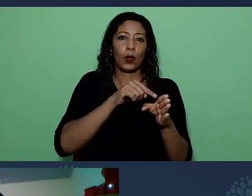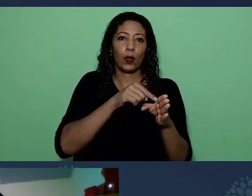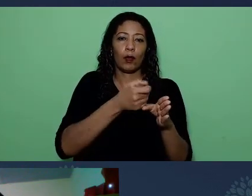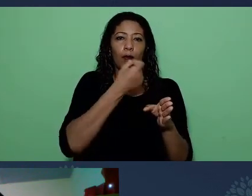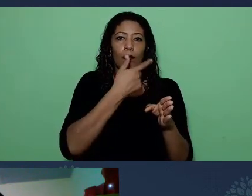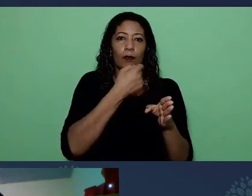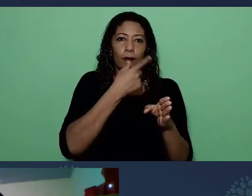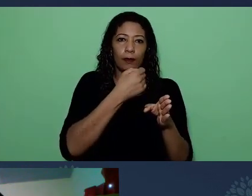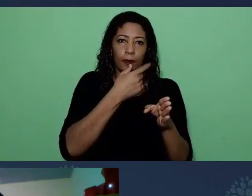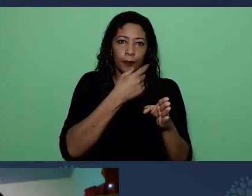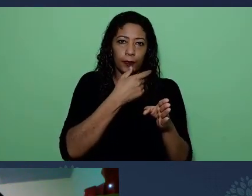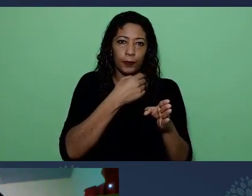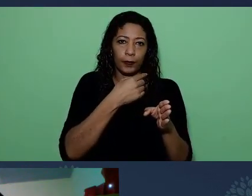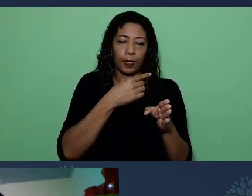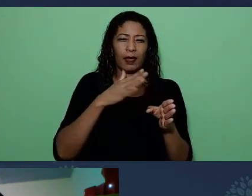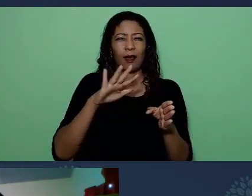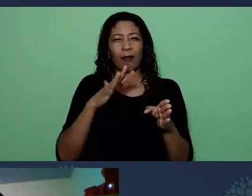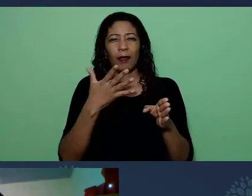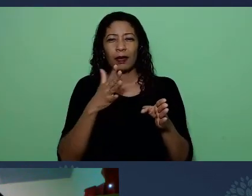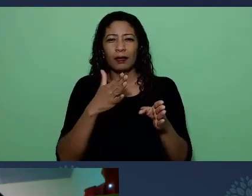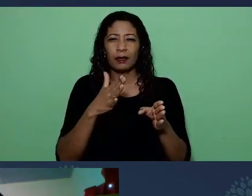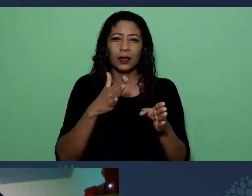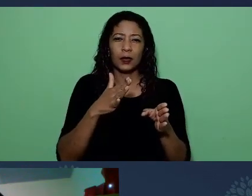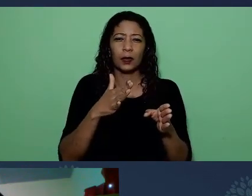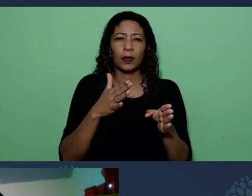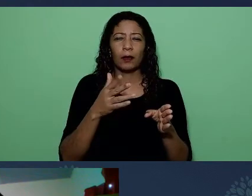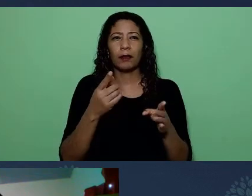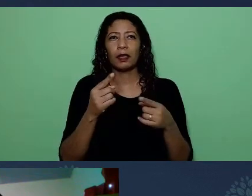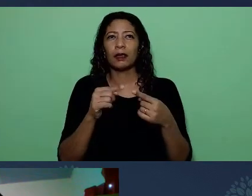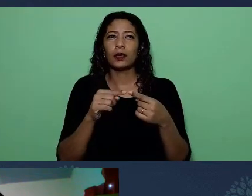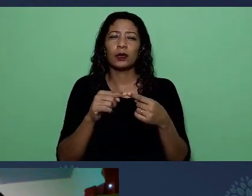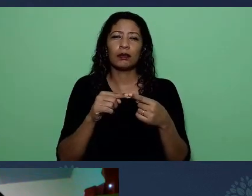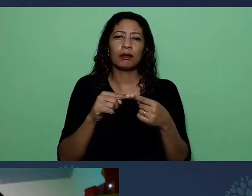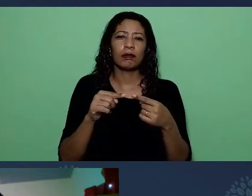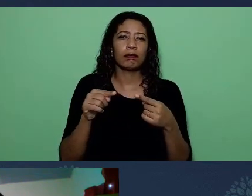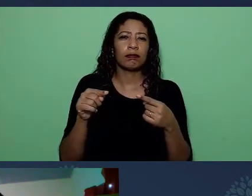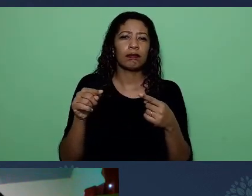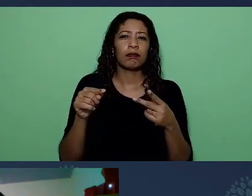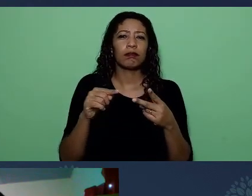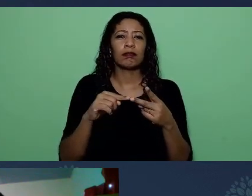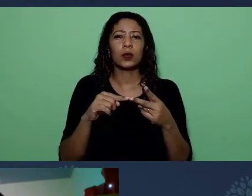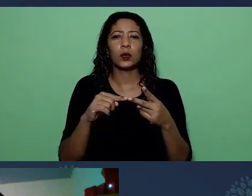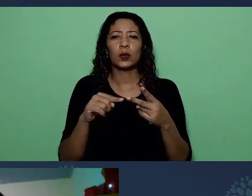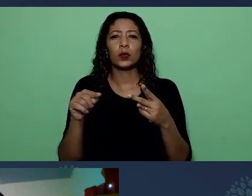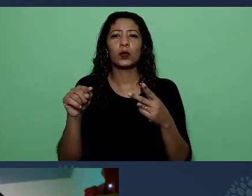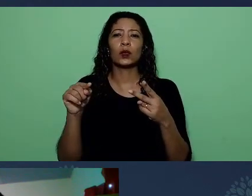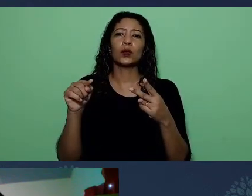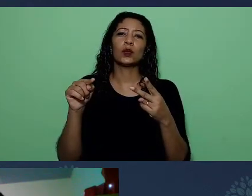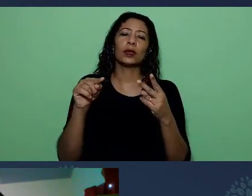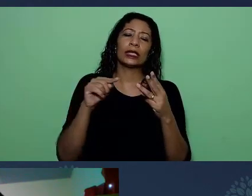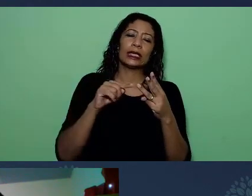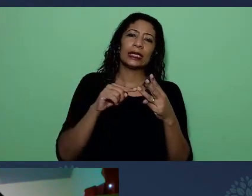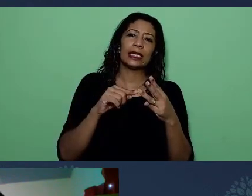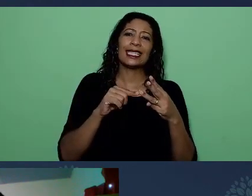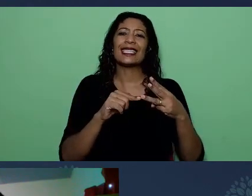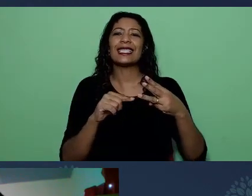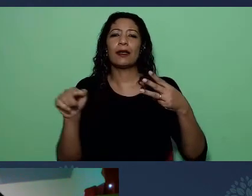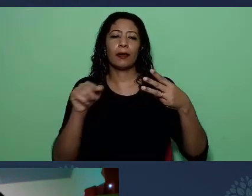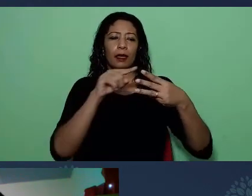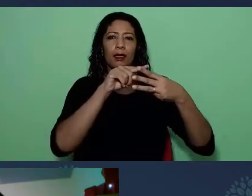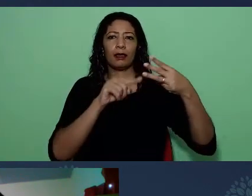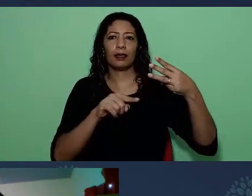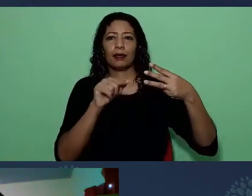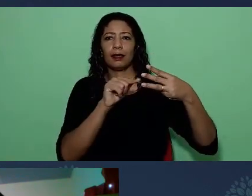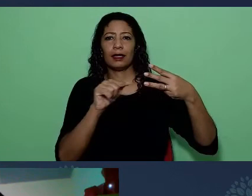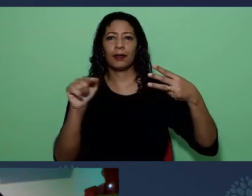farmacológico, eu preciso de aproximadamente 2, eventualmente 3 semanas para que